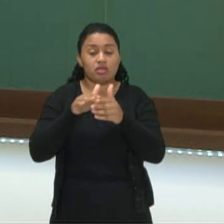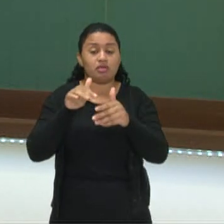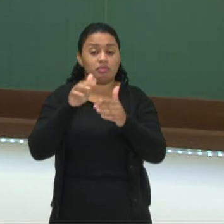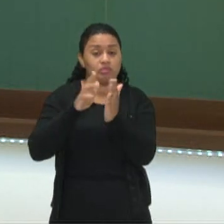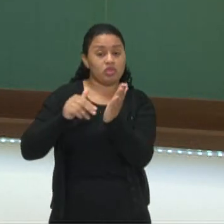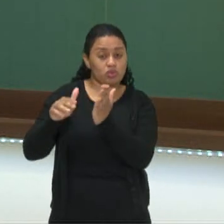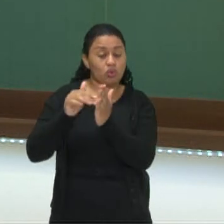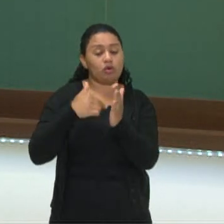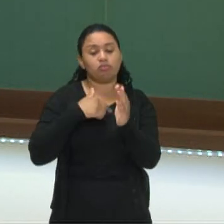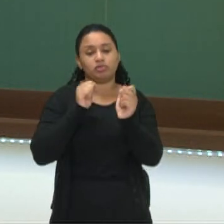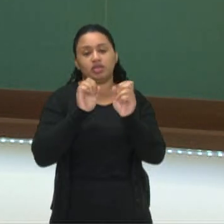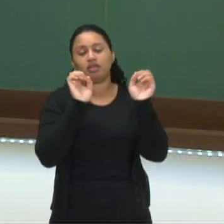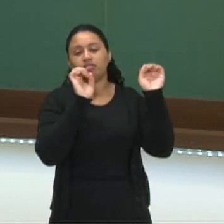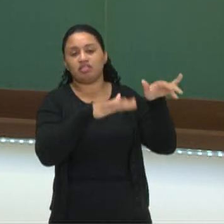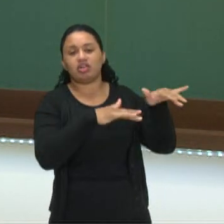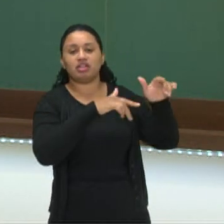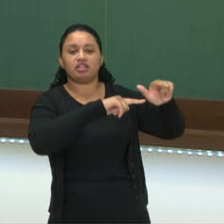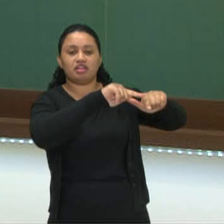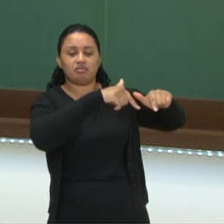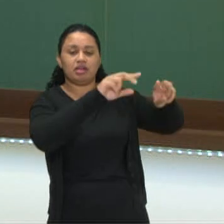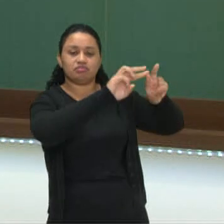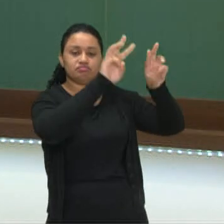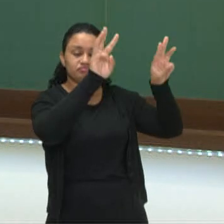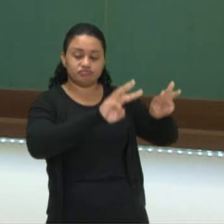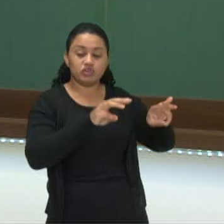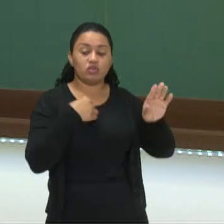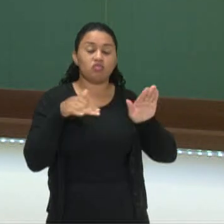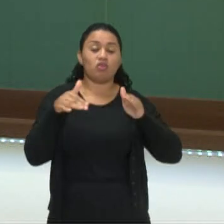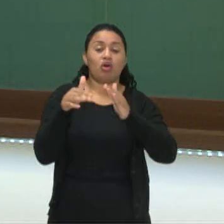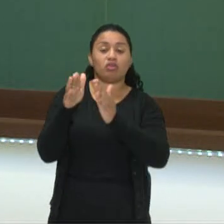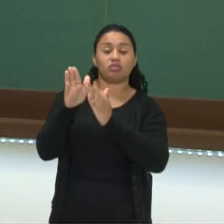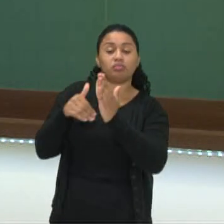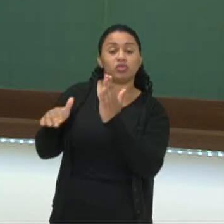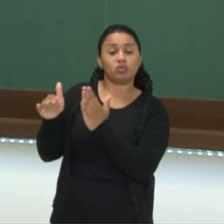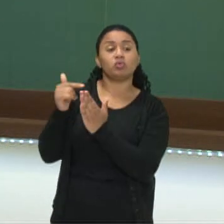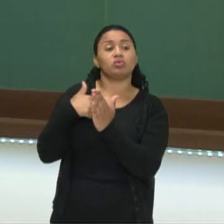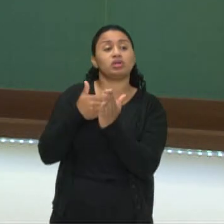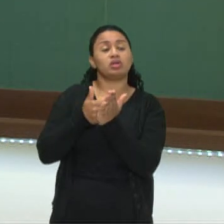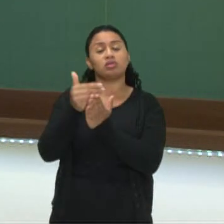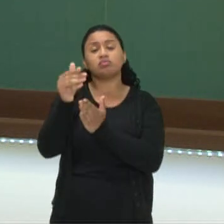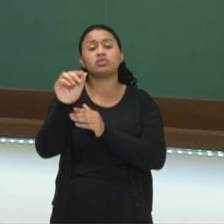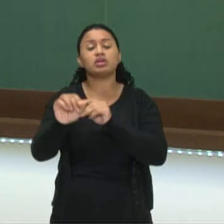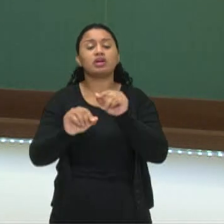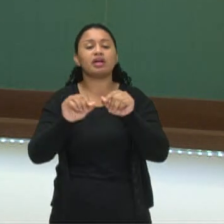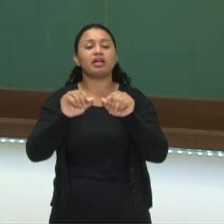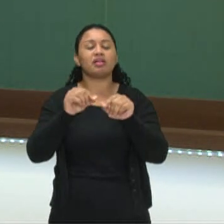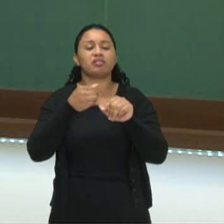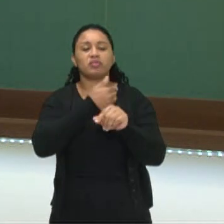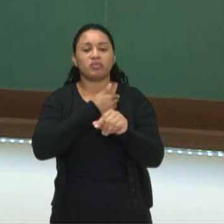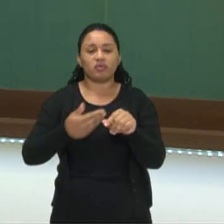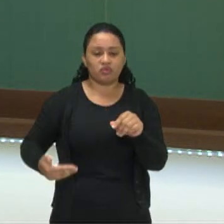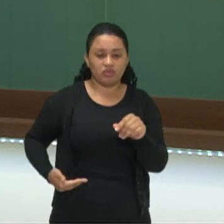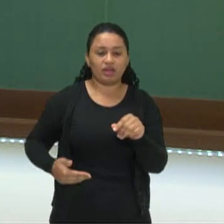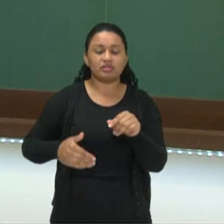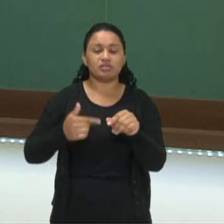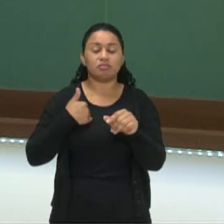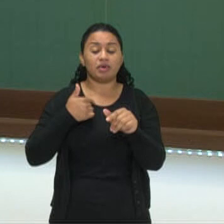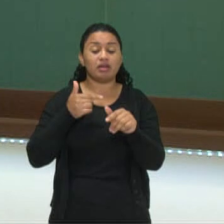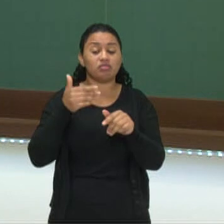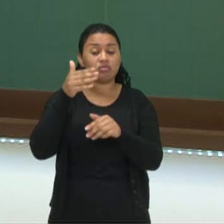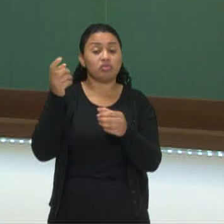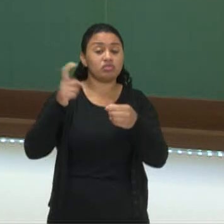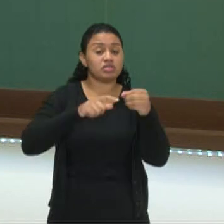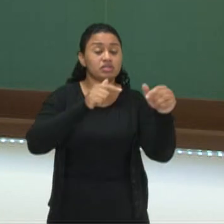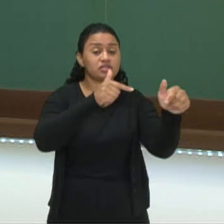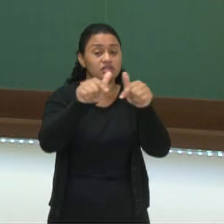deixar o museu, ele pôde trabalhar só com a pintura e se dedicar 24 horas, ele entrou num programa do governo americano de recolocação de trabalho e ele